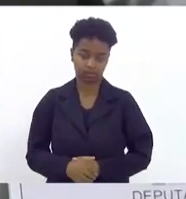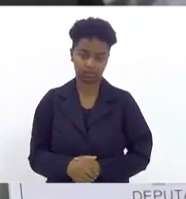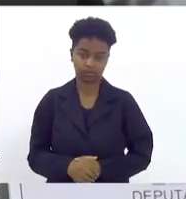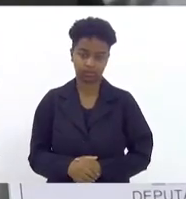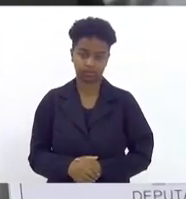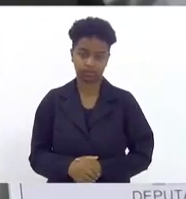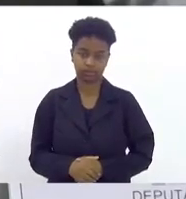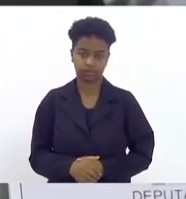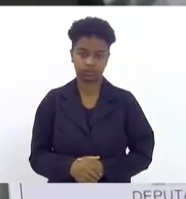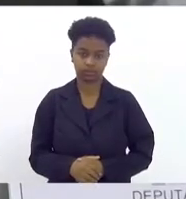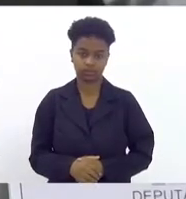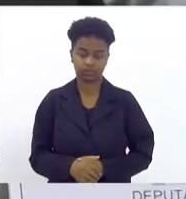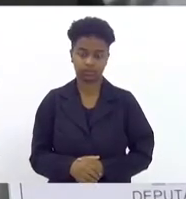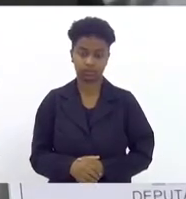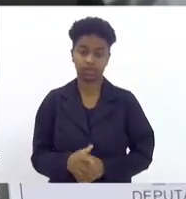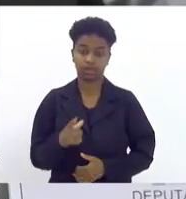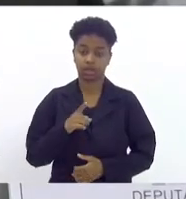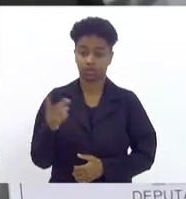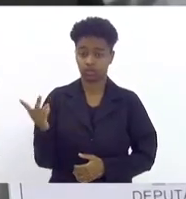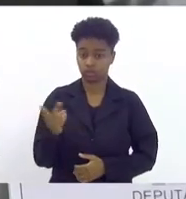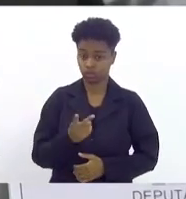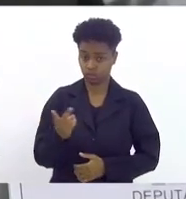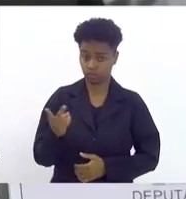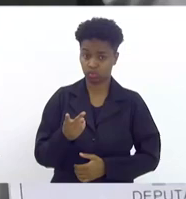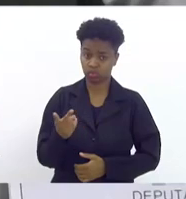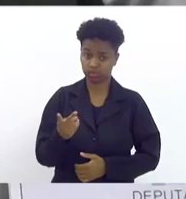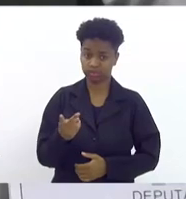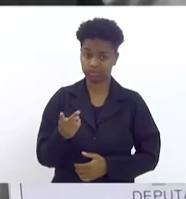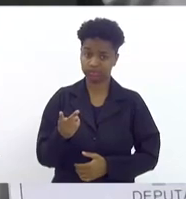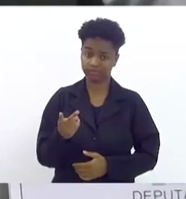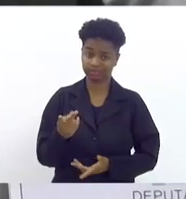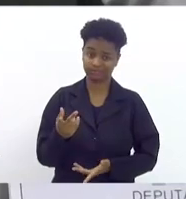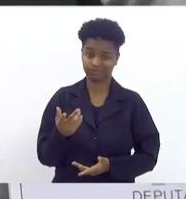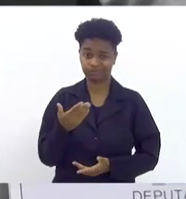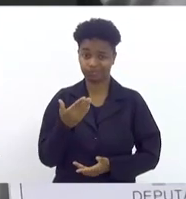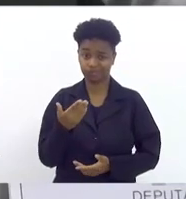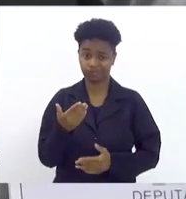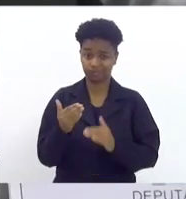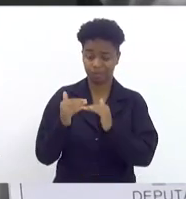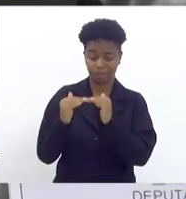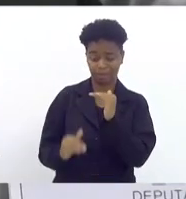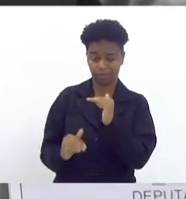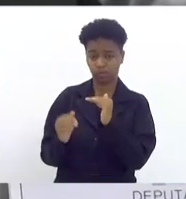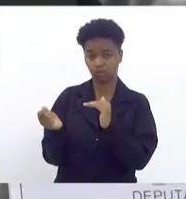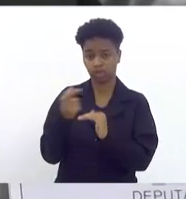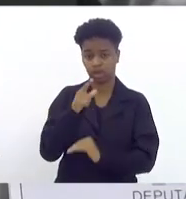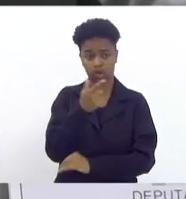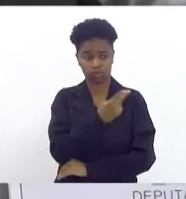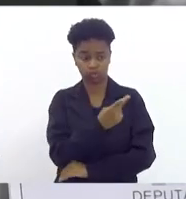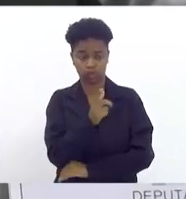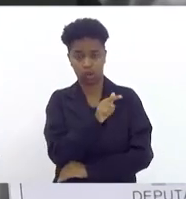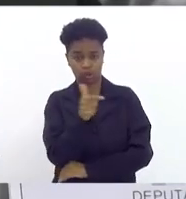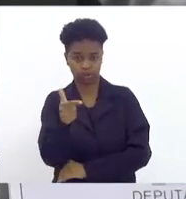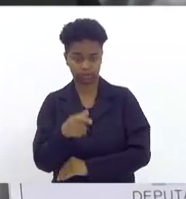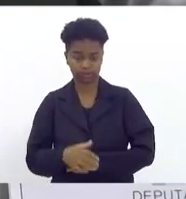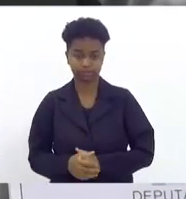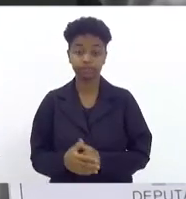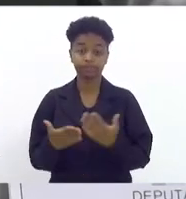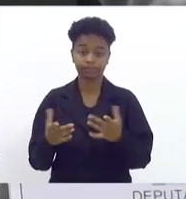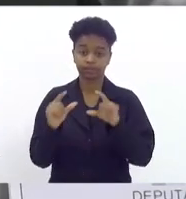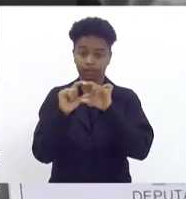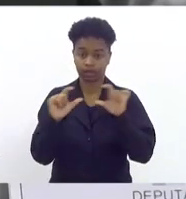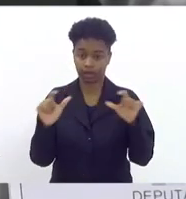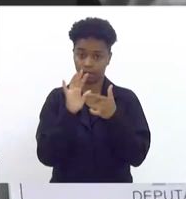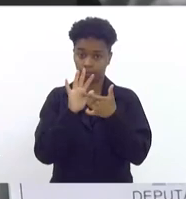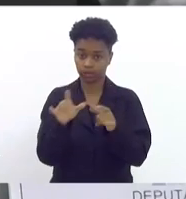ainda que estas duas sejam menos triviais do que aquelas. Então, né, em outro trecho, ele